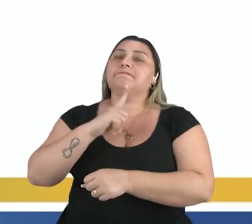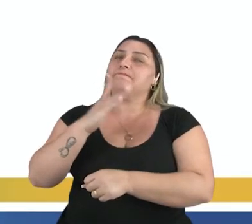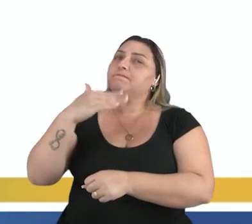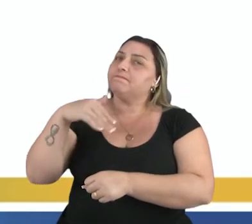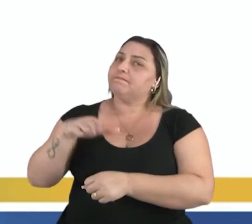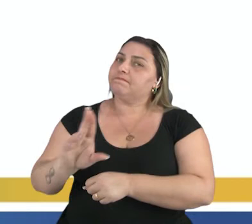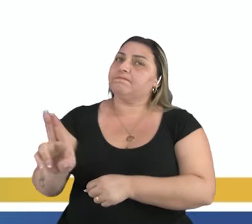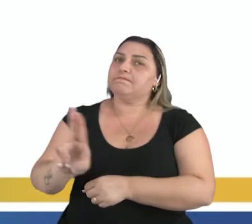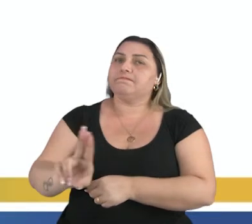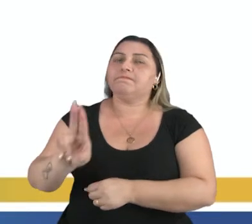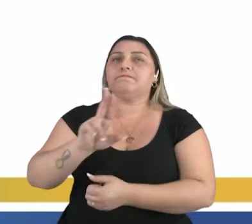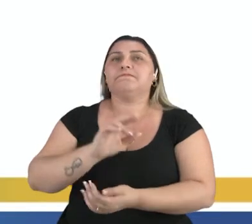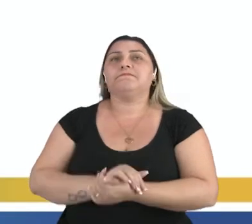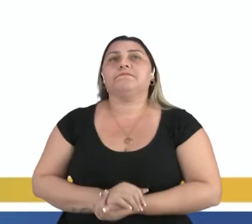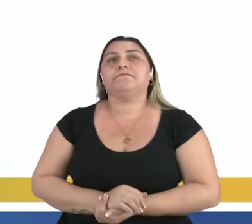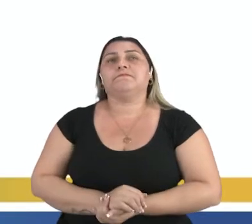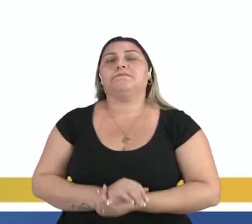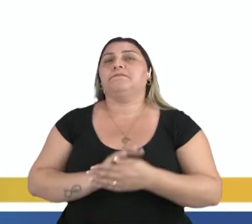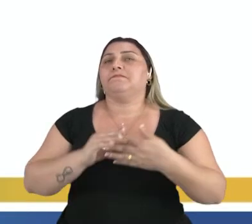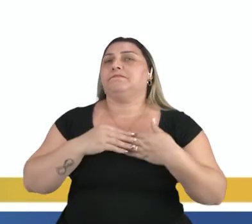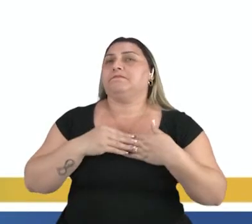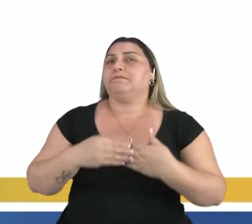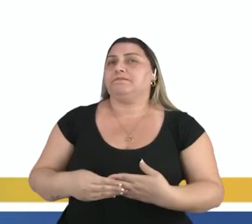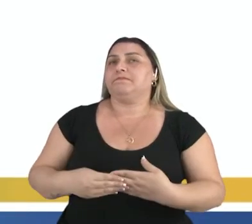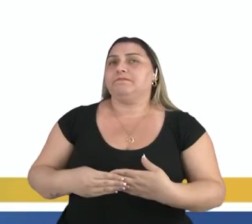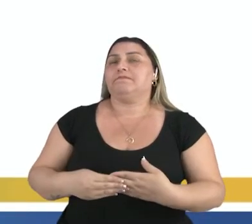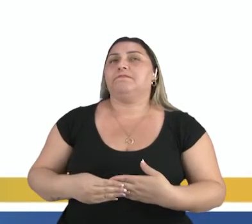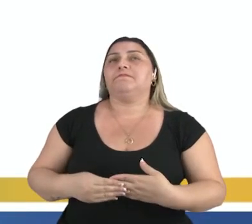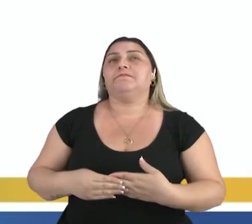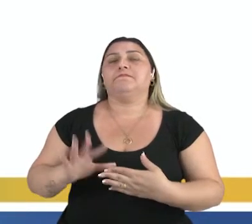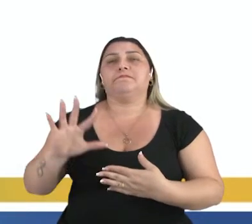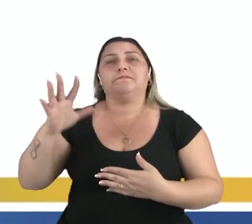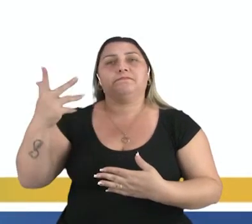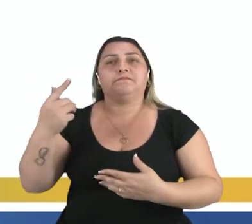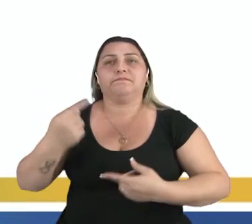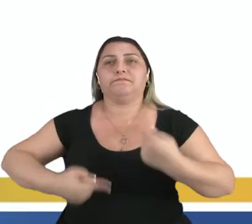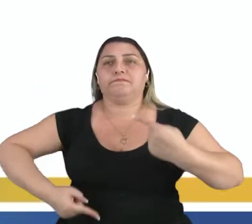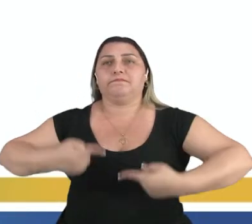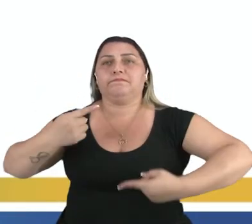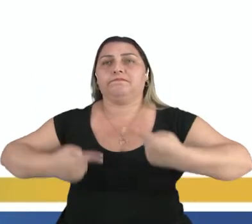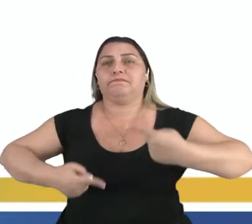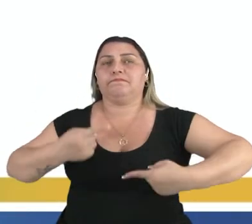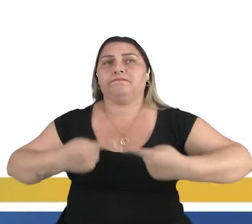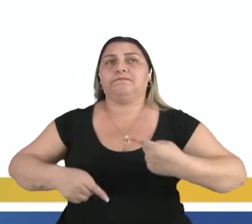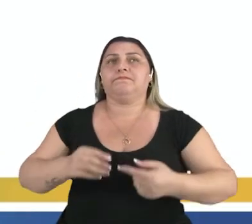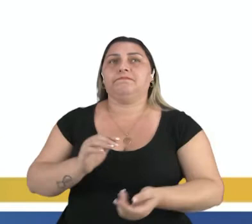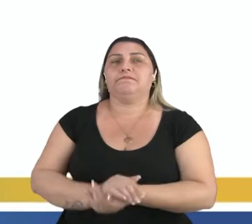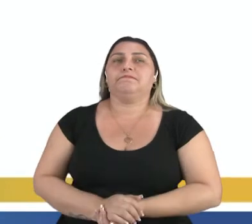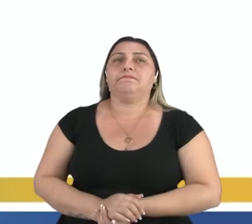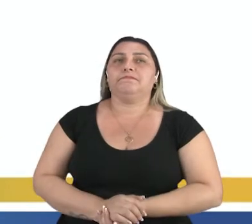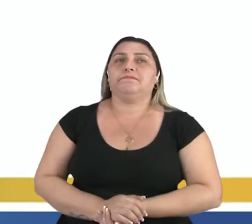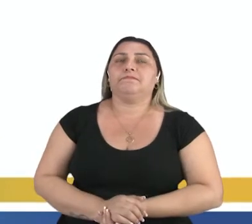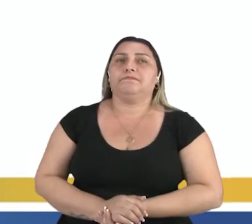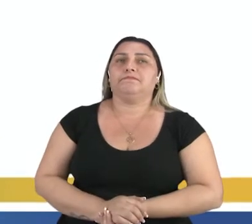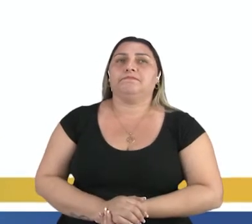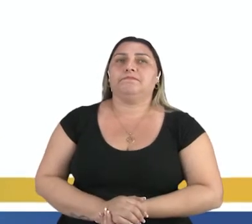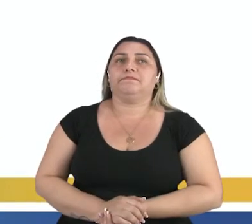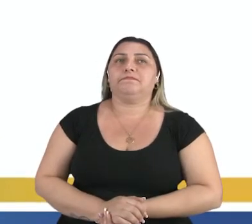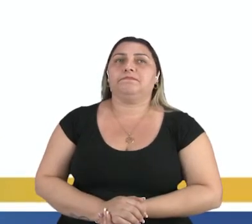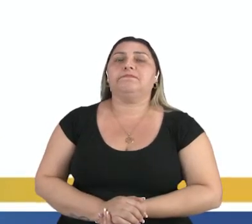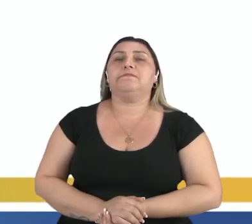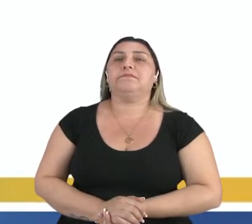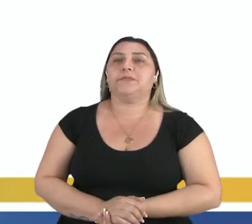uma utilidade. Então, ele traz, né, essa situação política que possivelmente vai ser trabalhada, vai